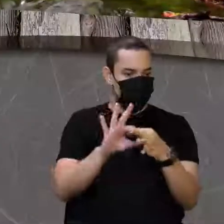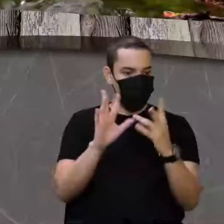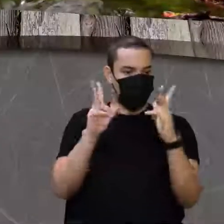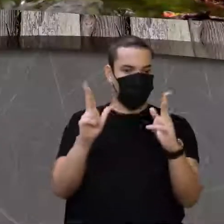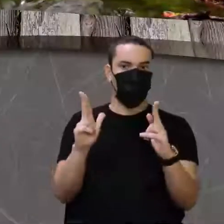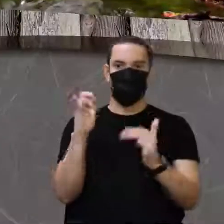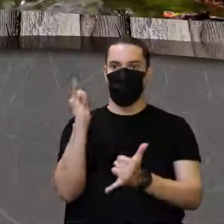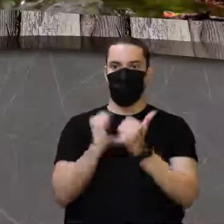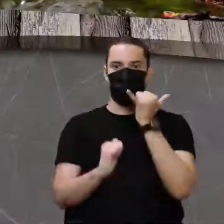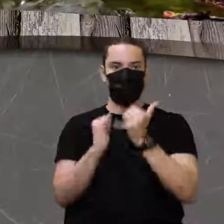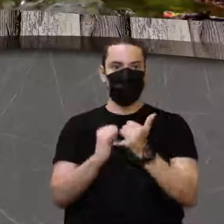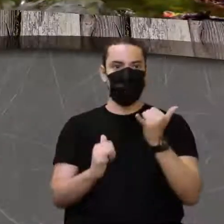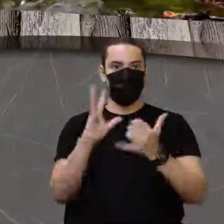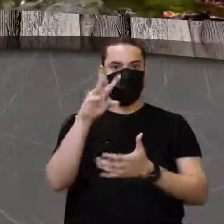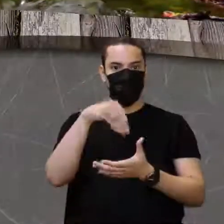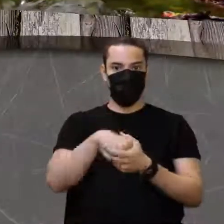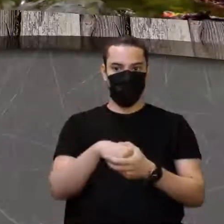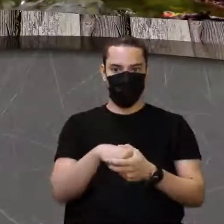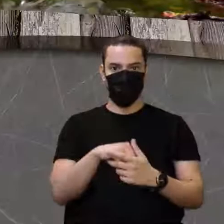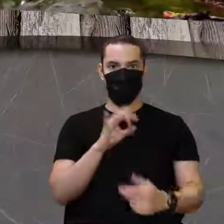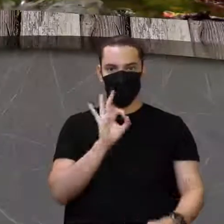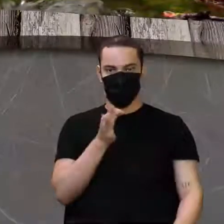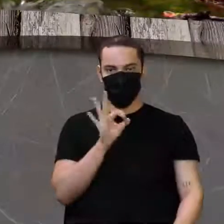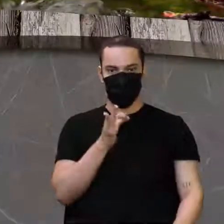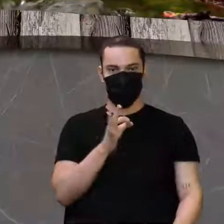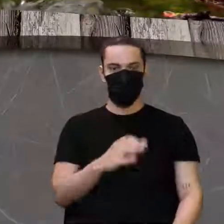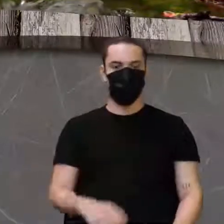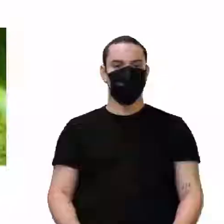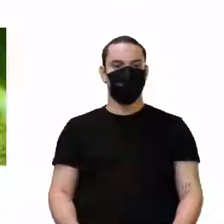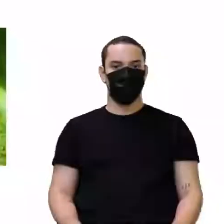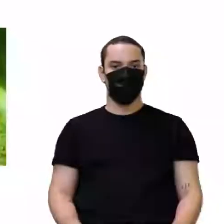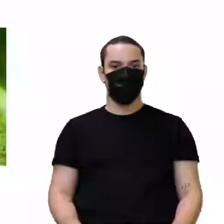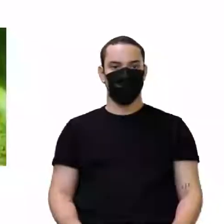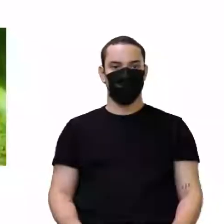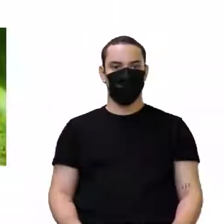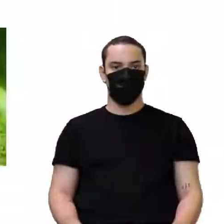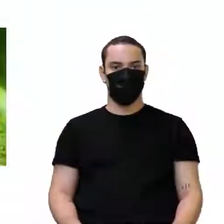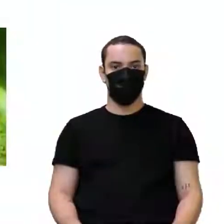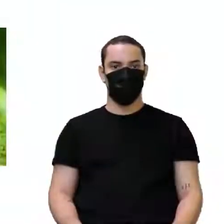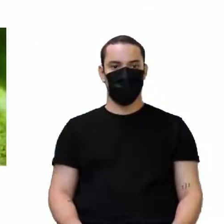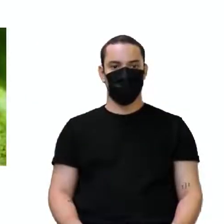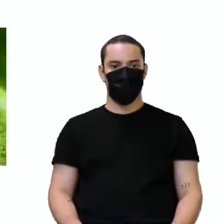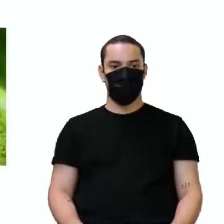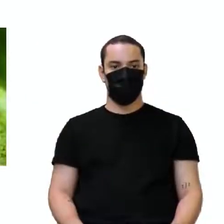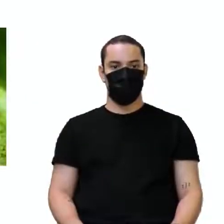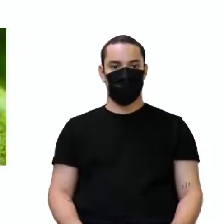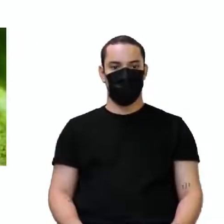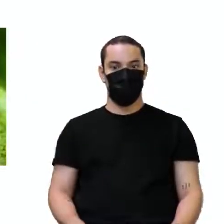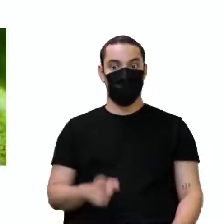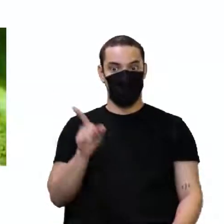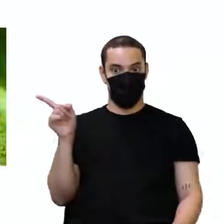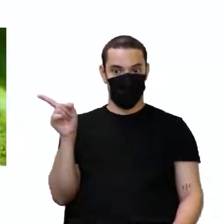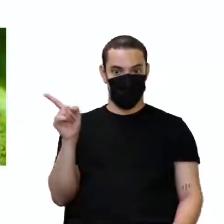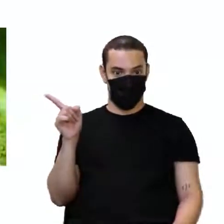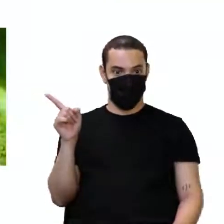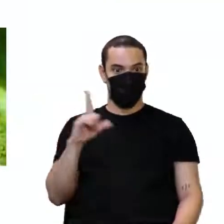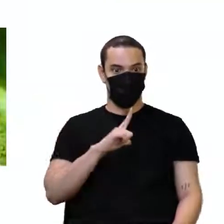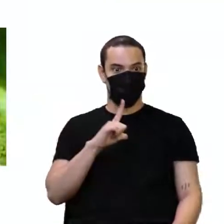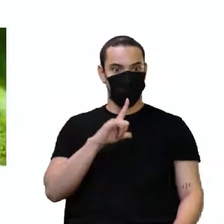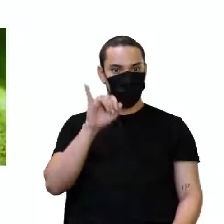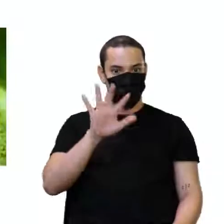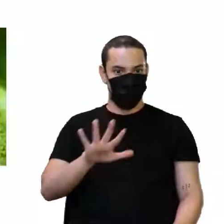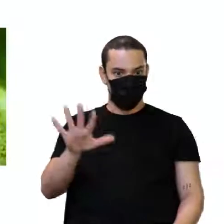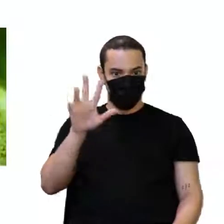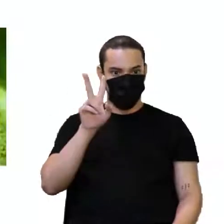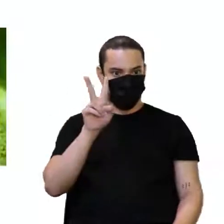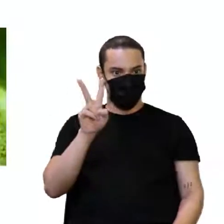no ambiente onde ele está inserido. Tá bom? Olha lá, no quadro. Aí a gente tem 2